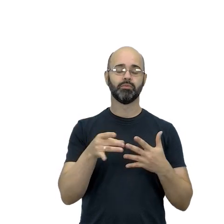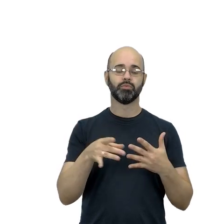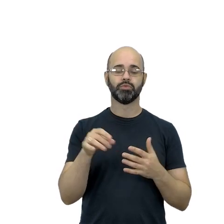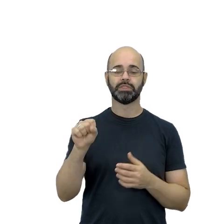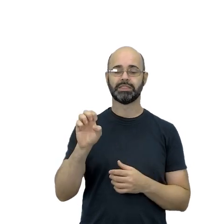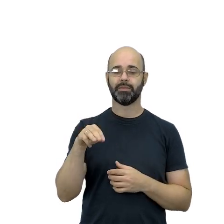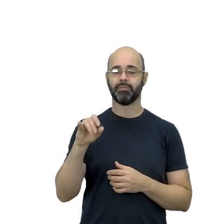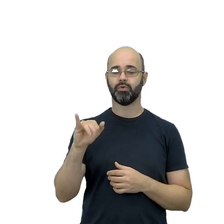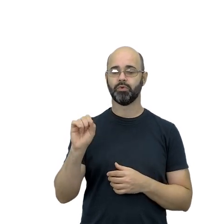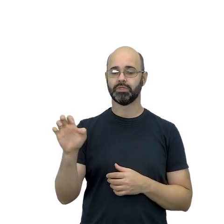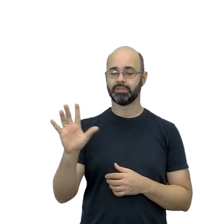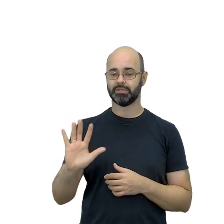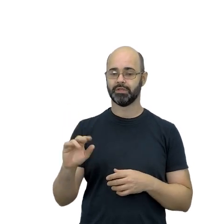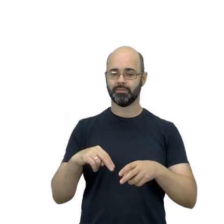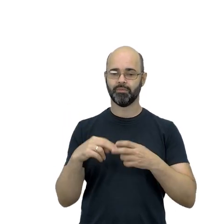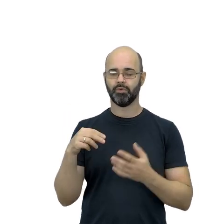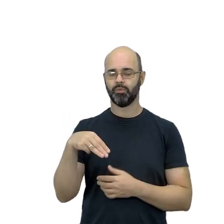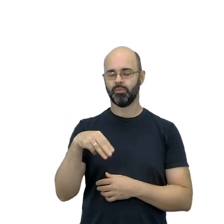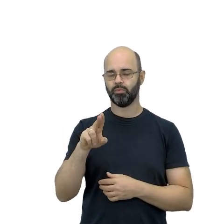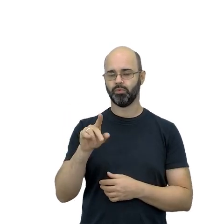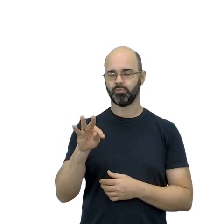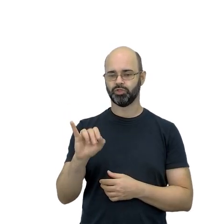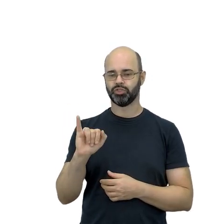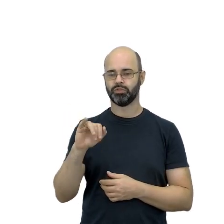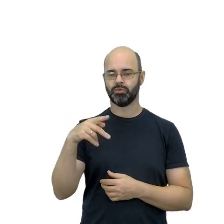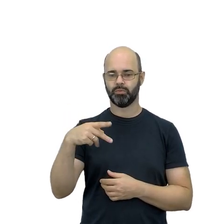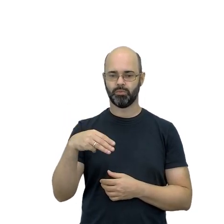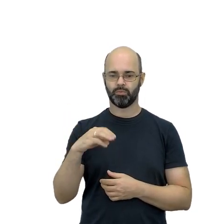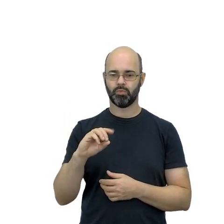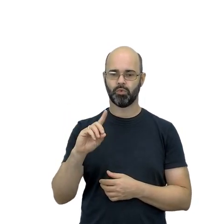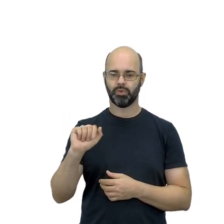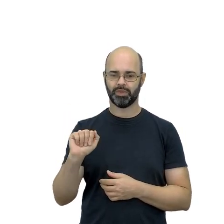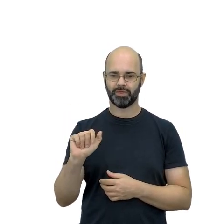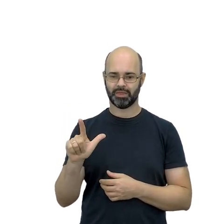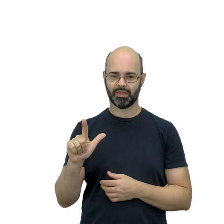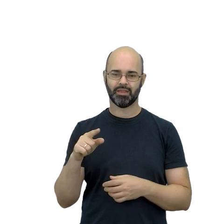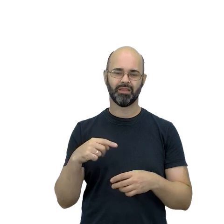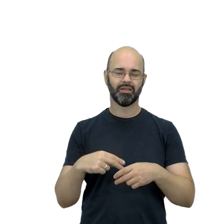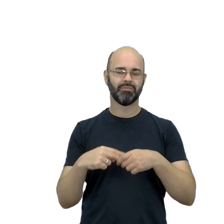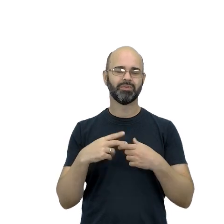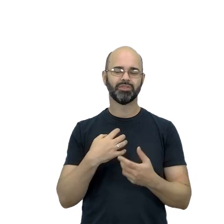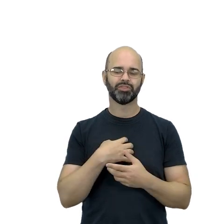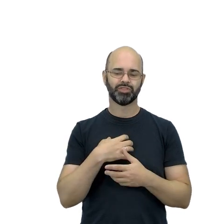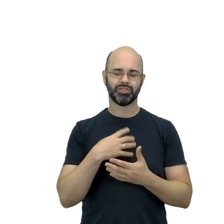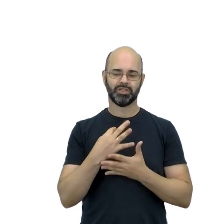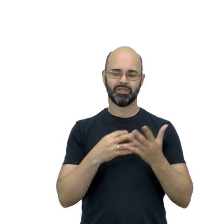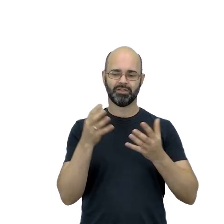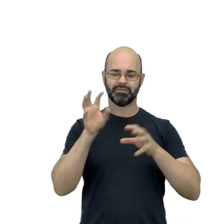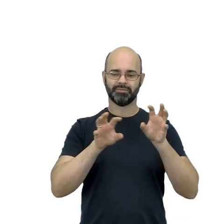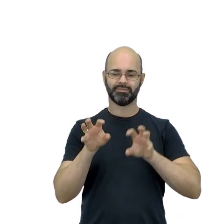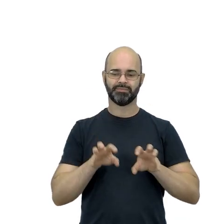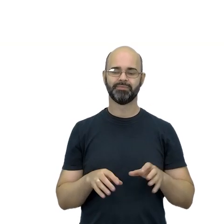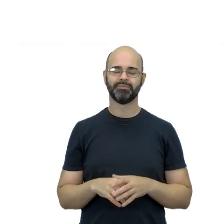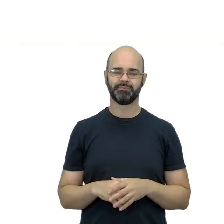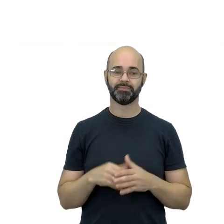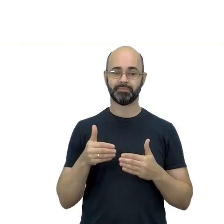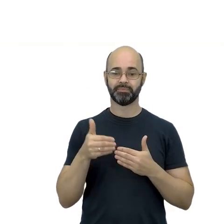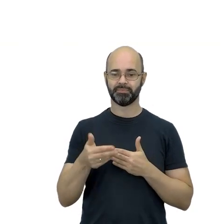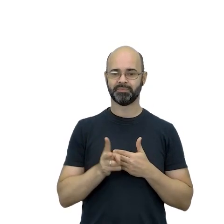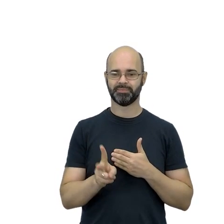e multimodal por conta dos elementos que são dispostos dentro do texto, tá? Então, podemos passar aqui mais